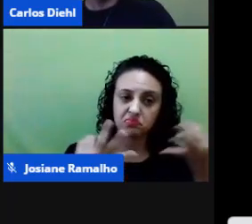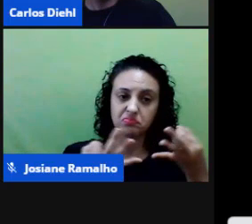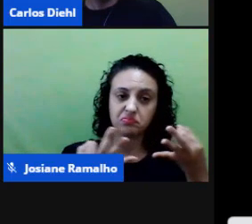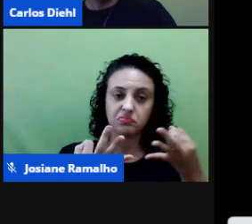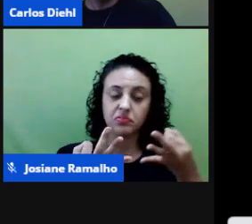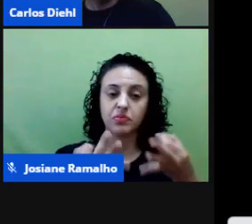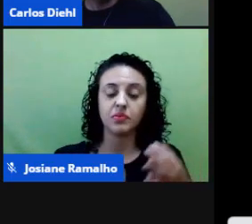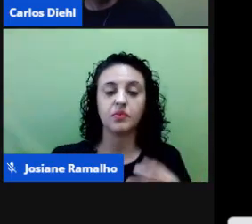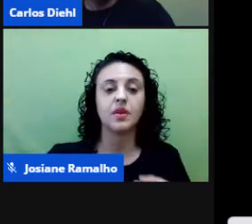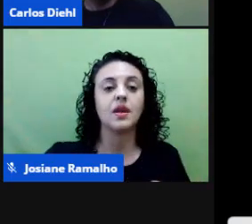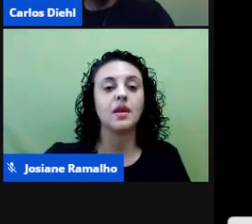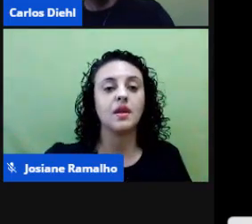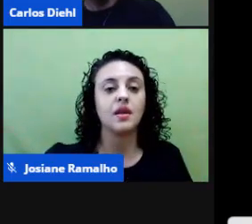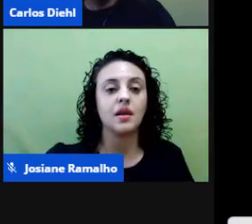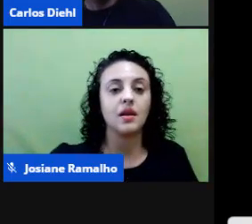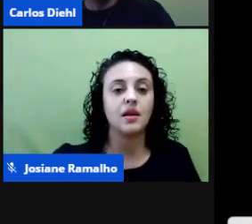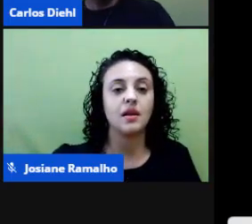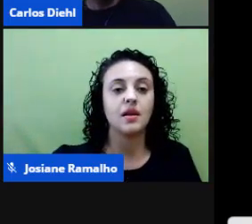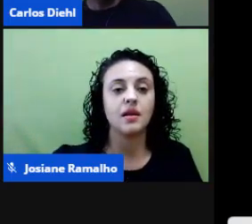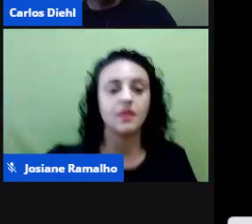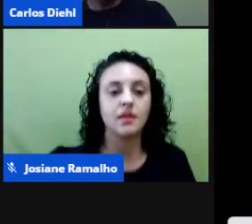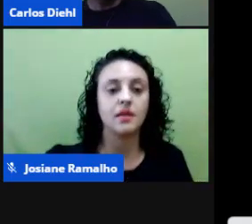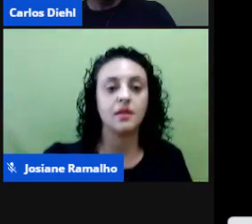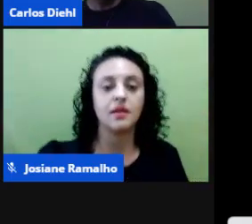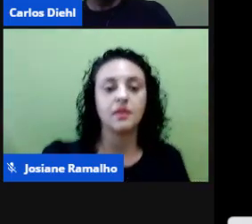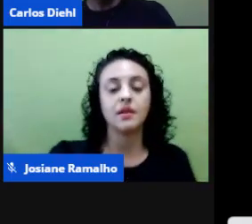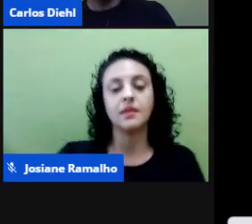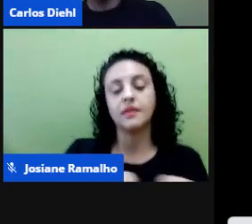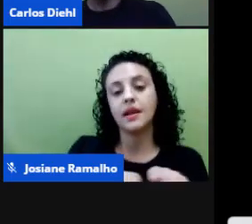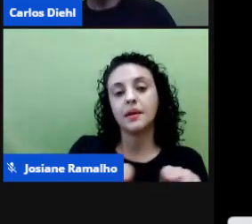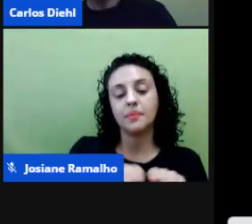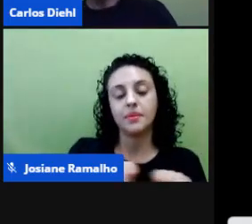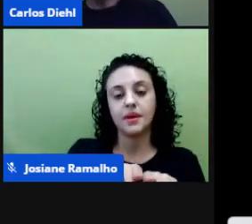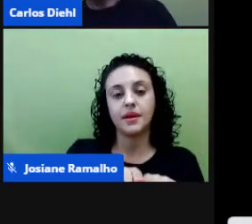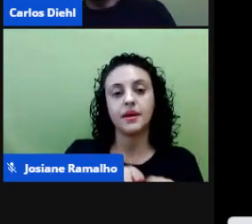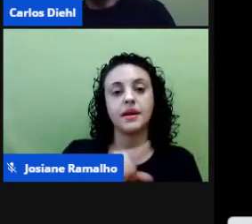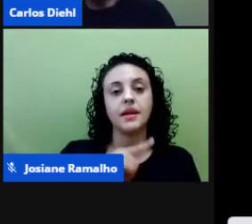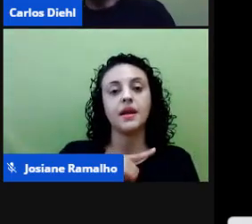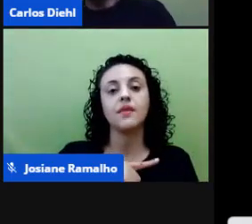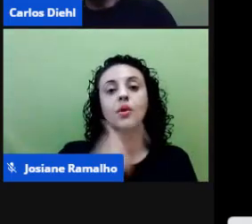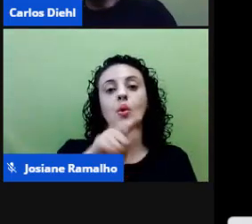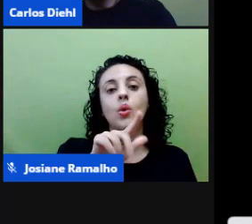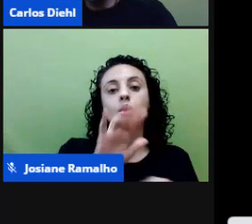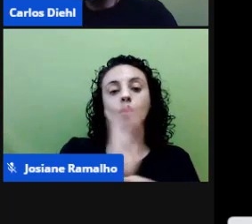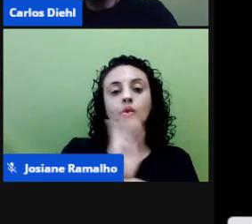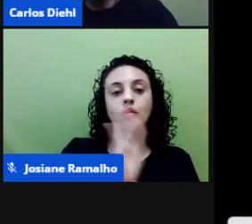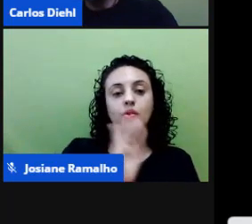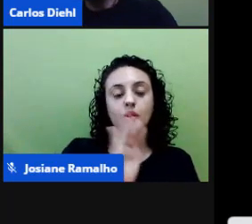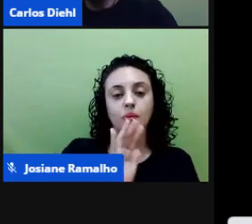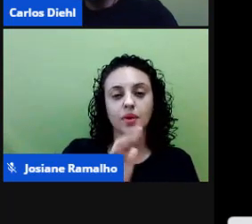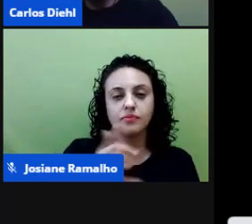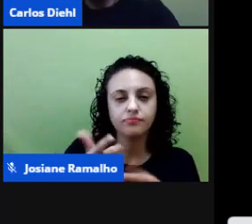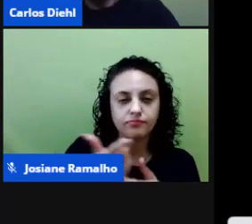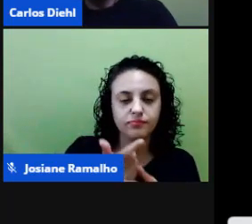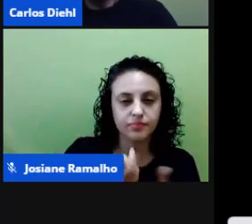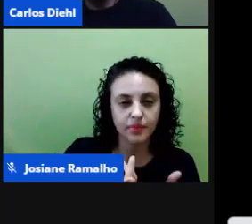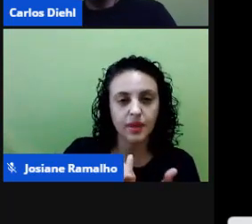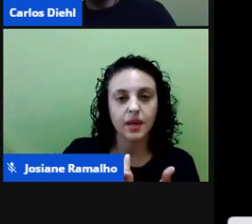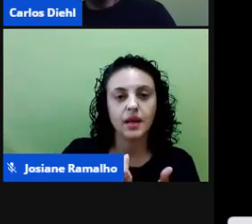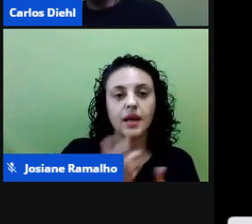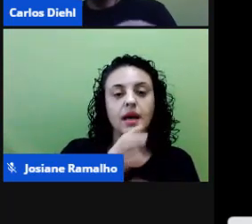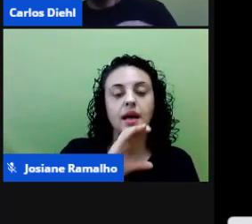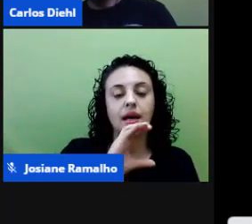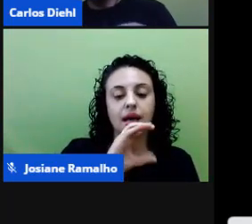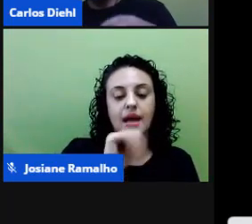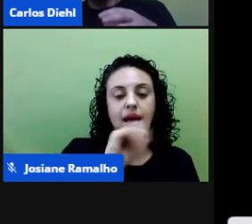Daí, Caçada Sangrenta, de 1974. Um marco da cinematografia,